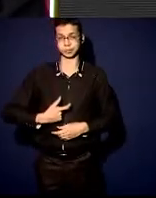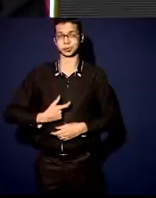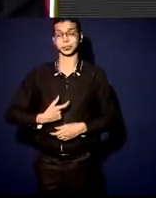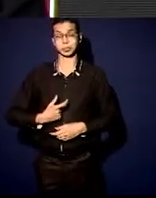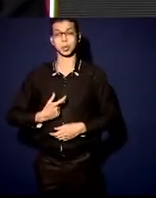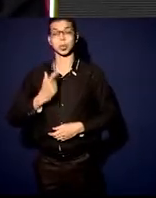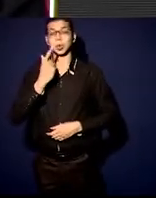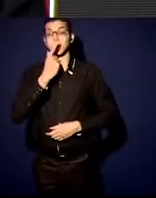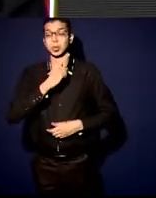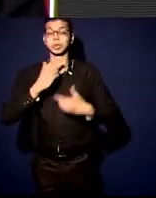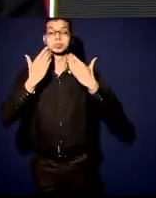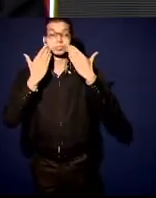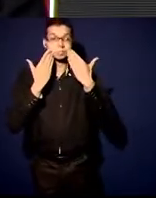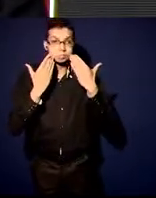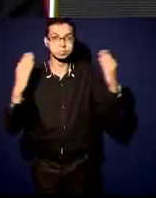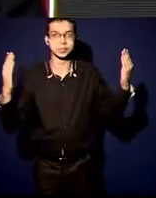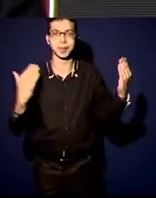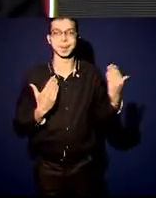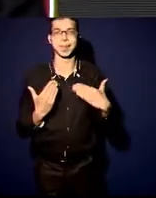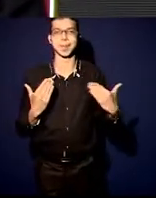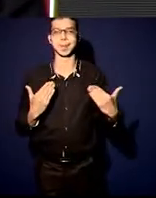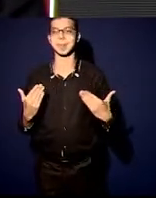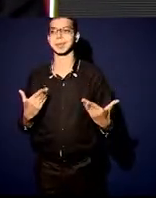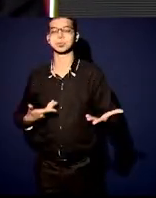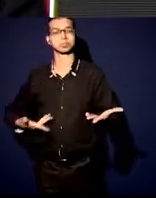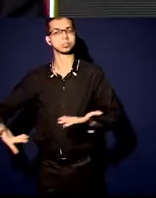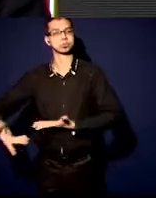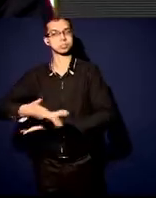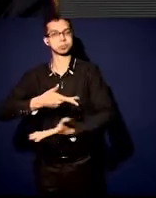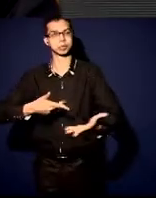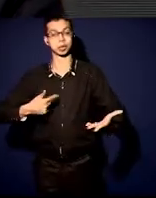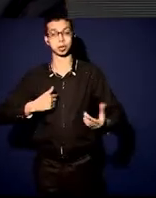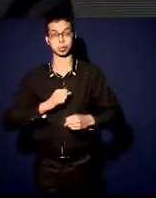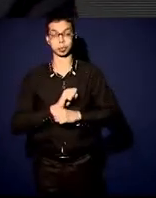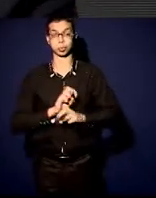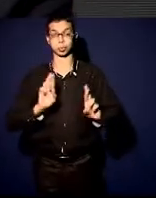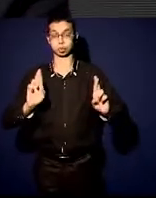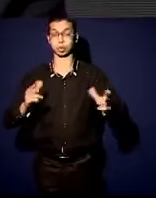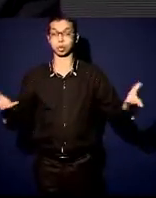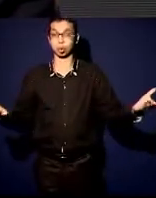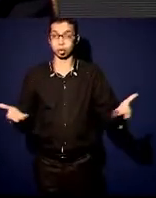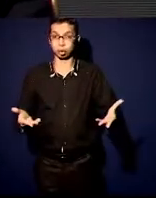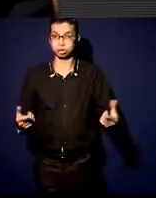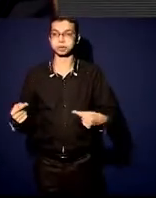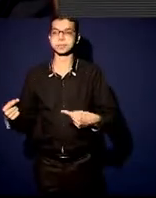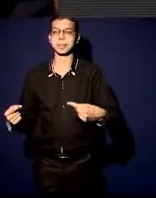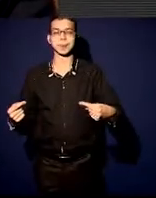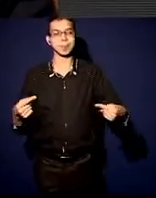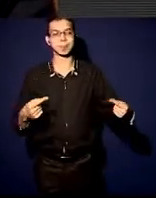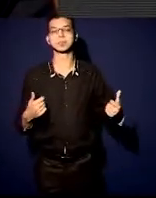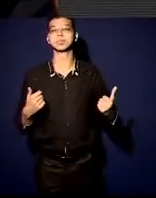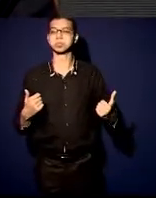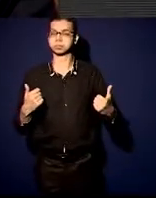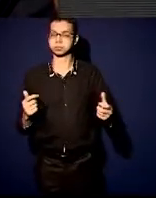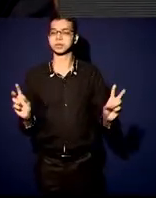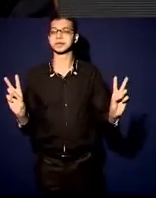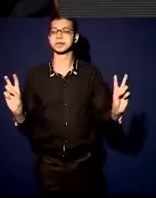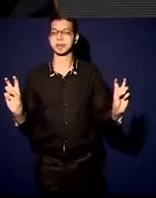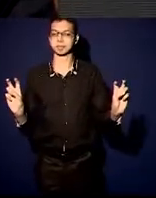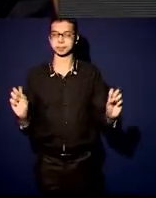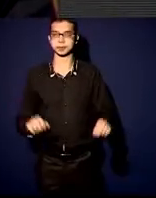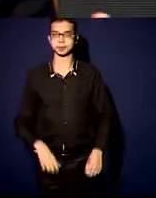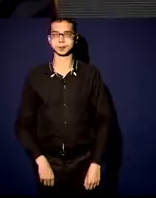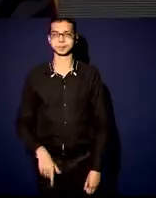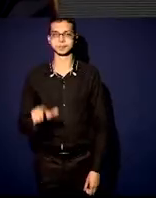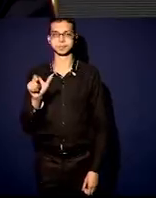falar e eu espero que a gente faça hoje aqui uma boa discussão A respeito desses temas uma